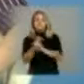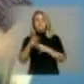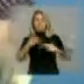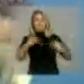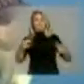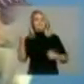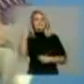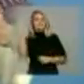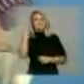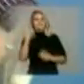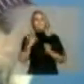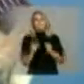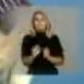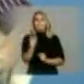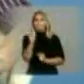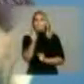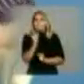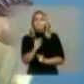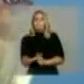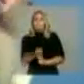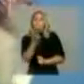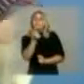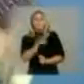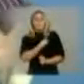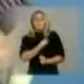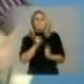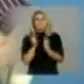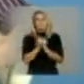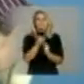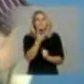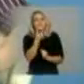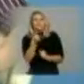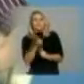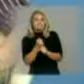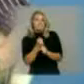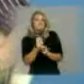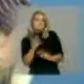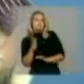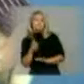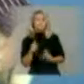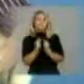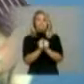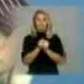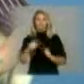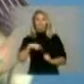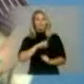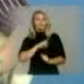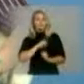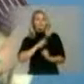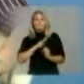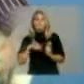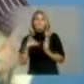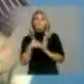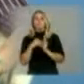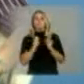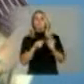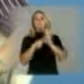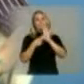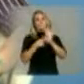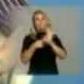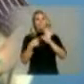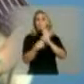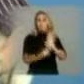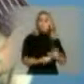Né, o pouco que a gente conviveu, né, convivemos 20 e poucos anos, mas assim, tudo que ela pôde mostrar pra gente, ela mostrou